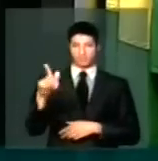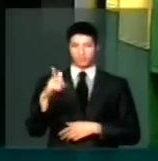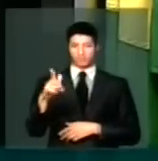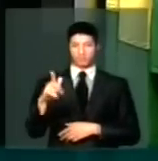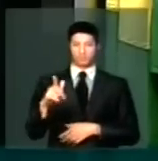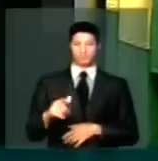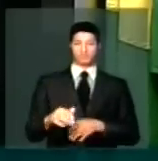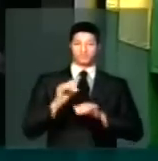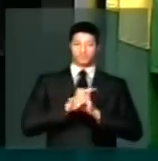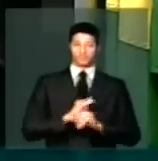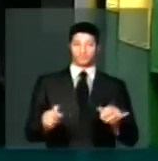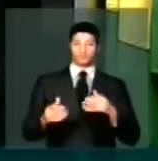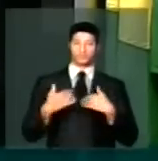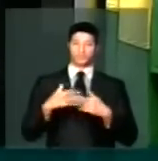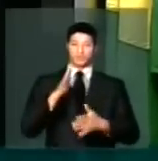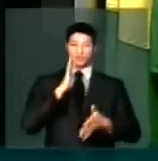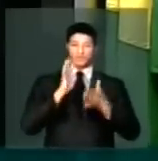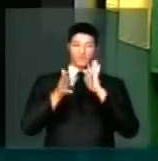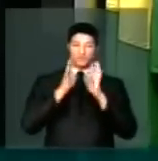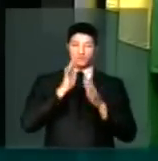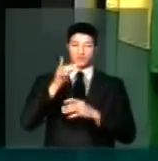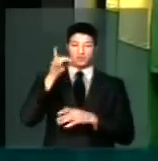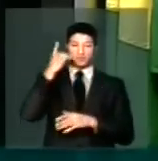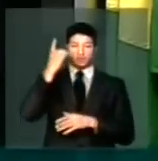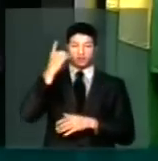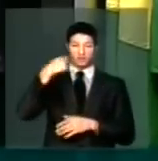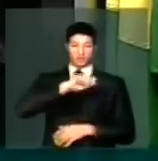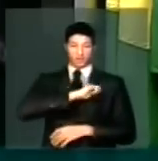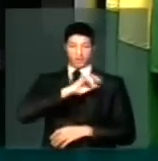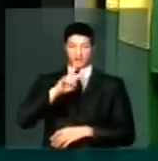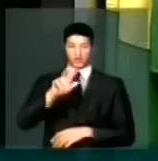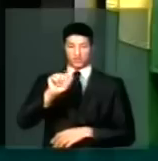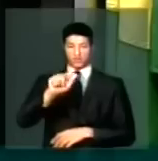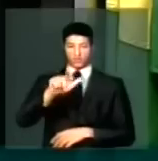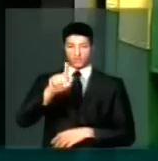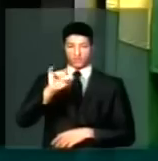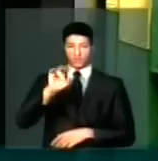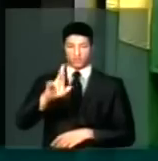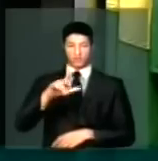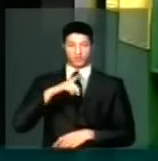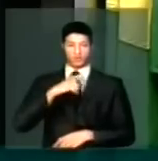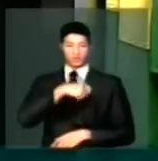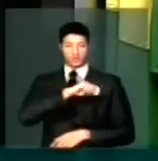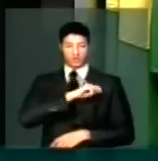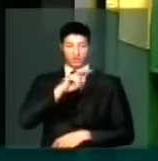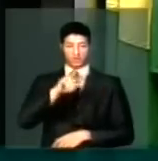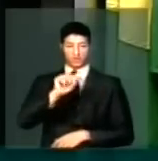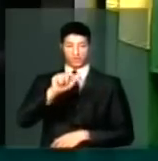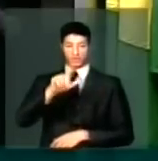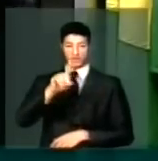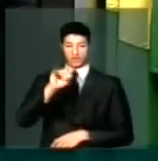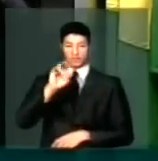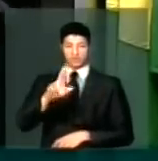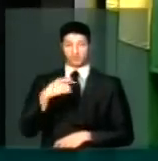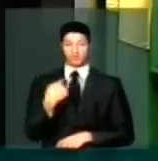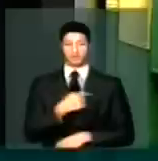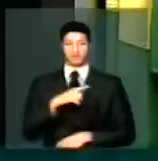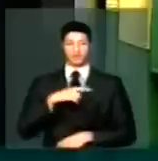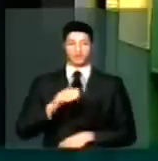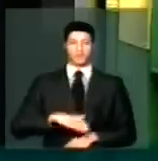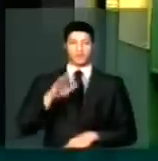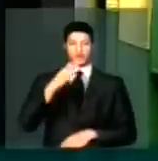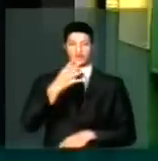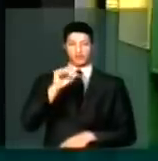né, divulgar aqui meu Facebook, delegado Valdir. É, nós temos um Facebook, delegado Valdir tem um Facebook, nós temos mais